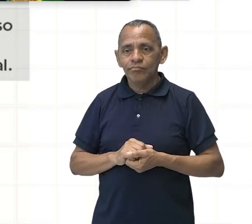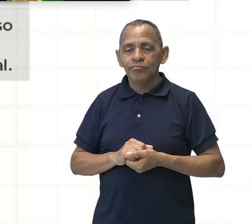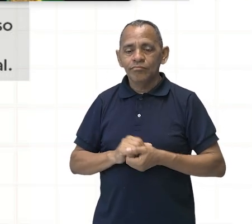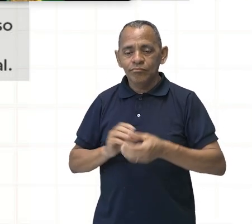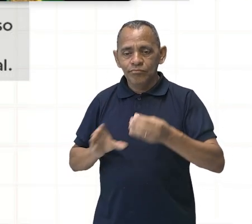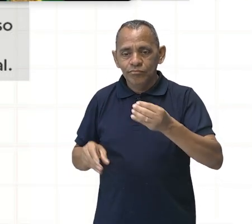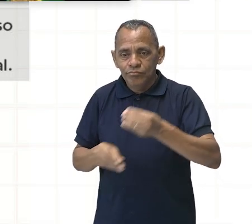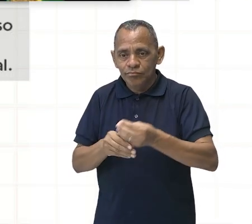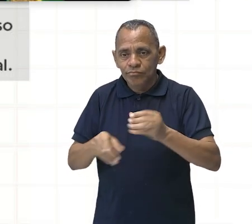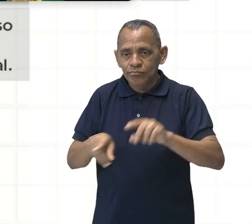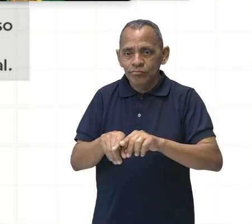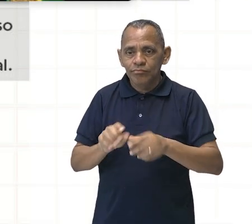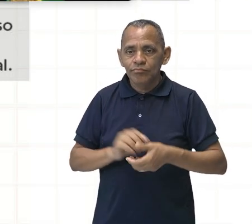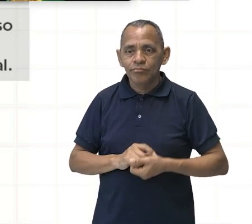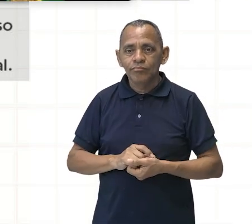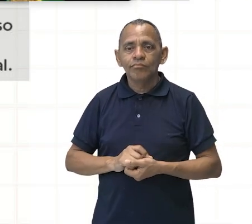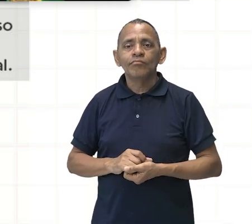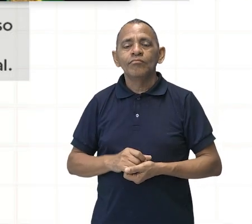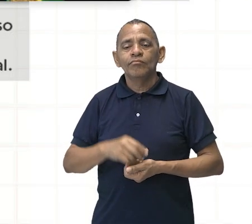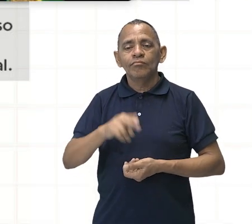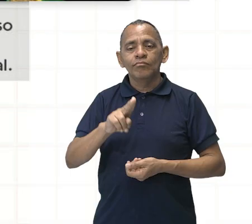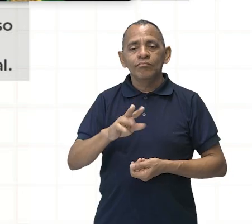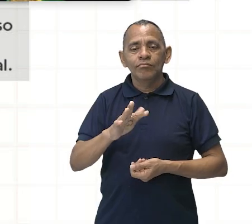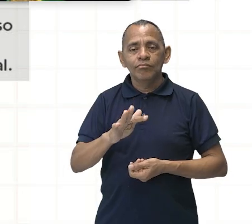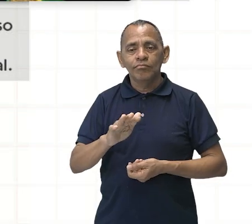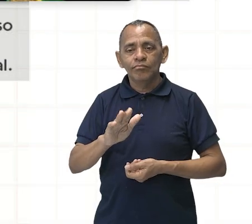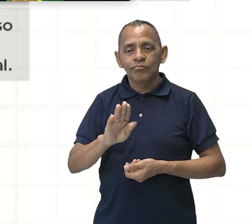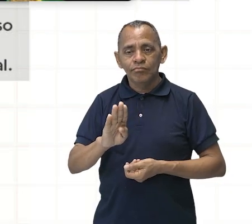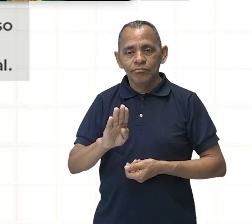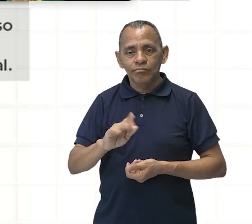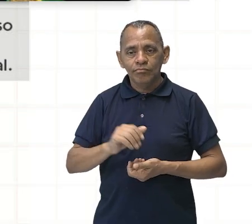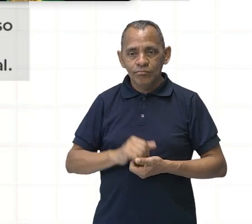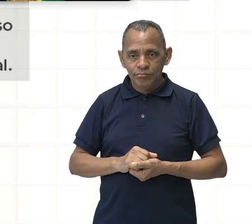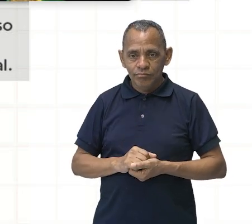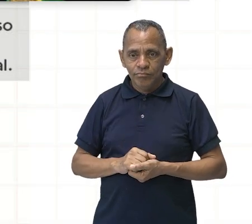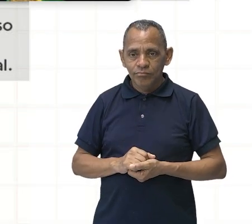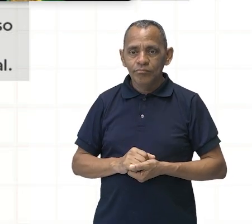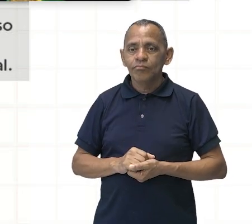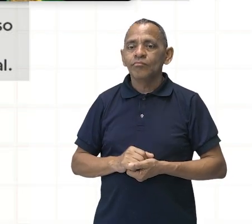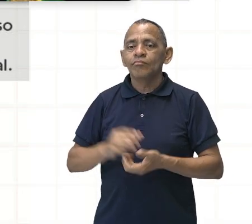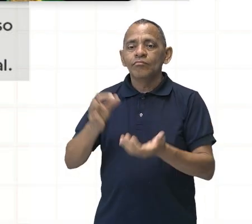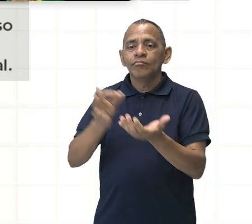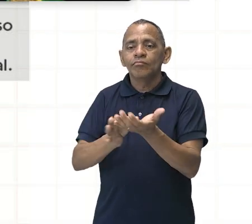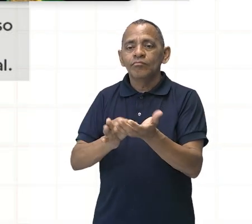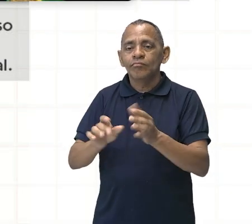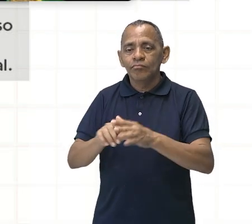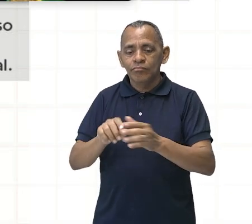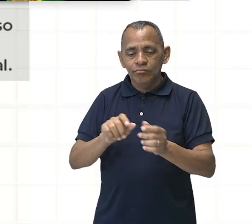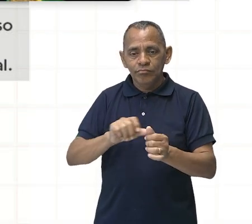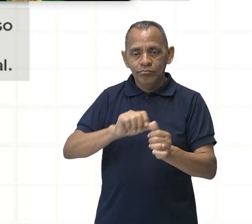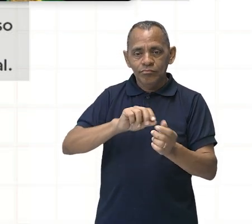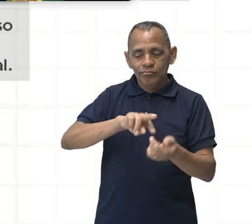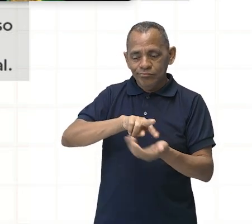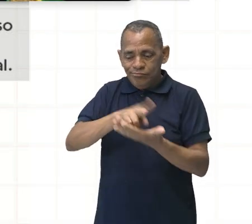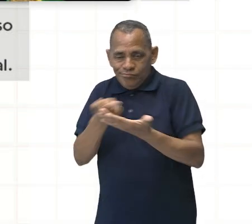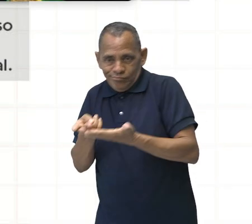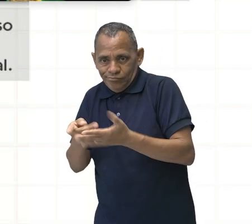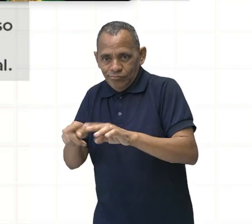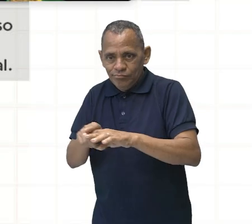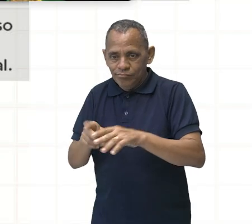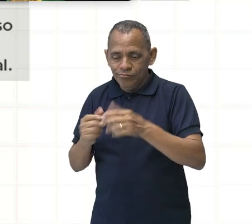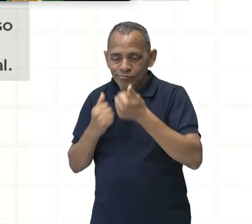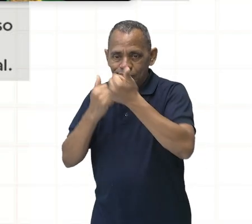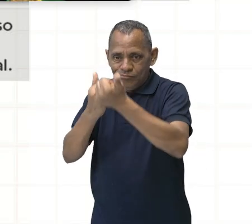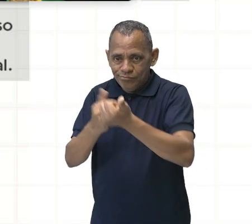de Valor, a URV, como uma moeda de transição para ancorar os preços. Então, qual era a